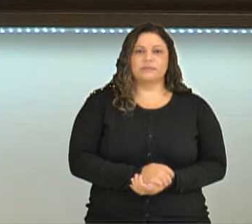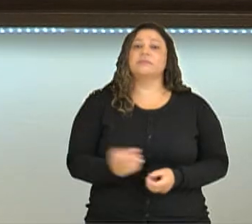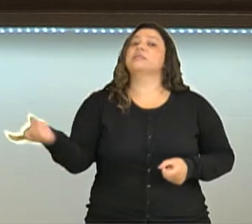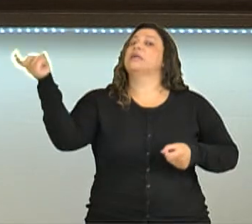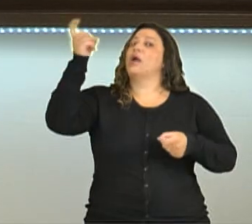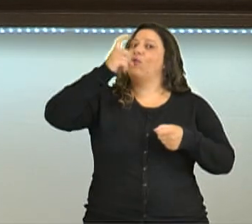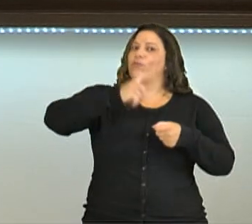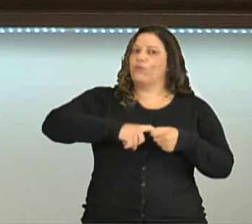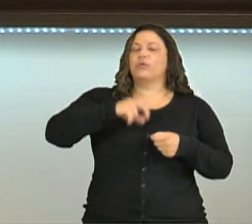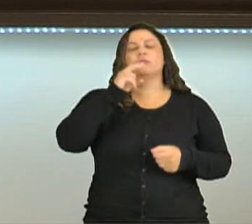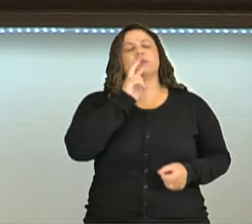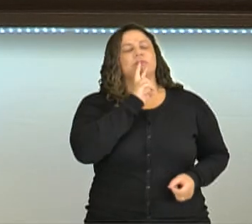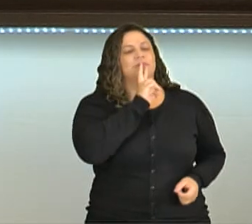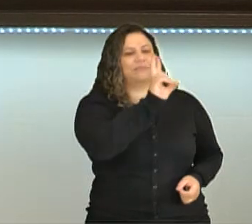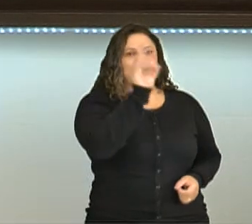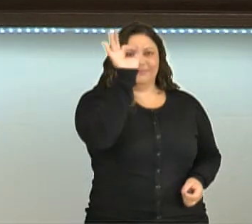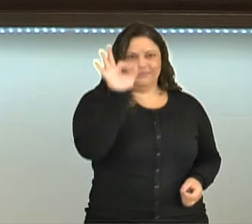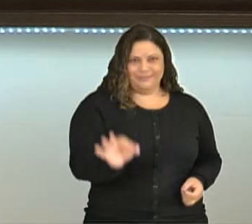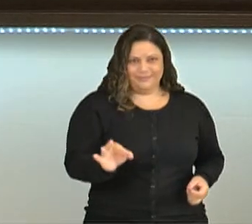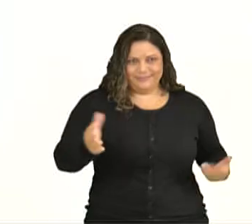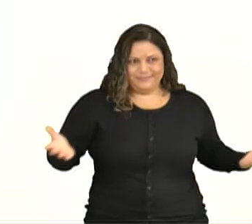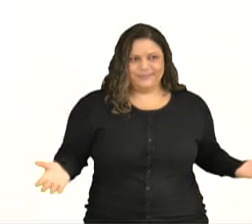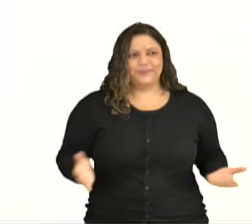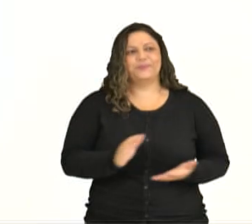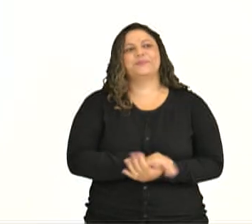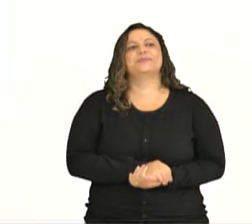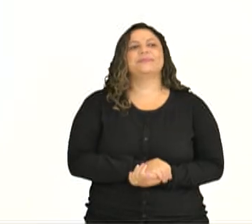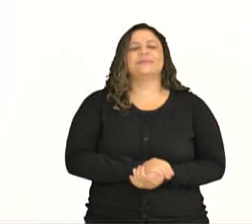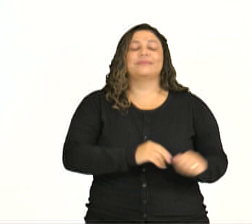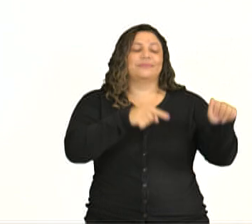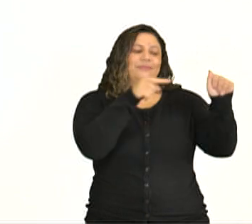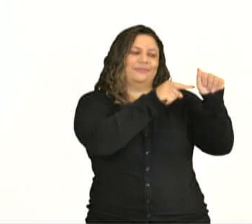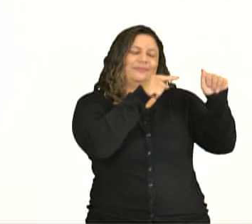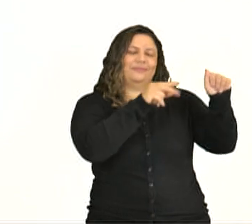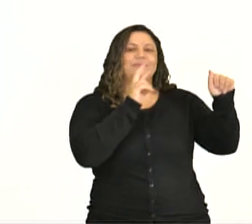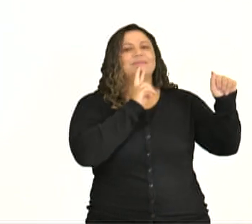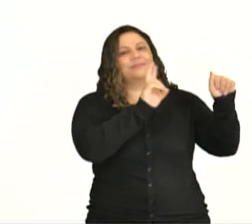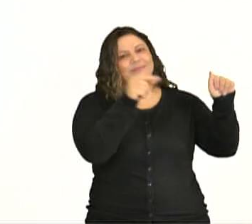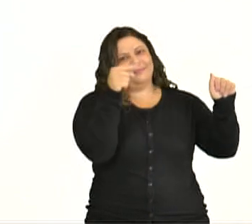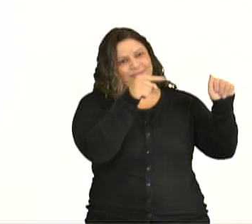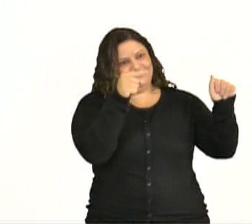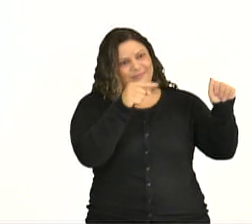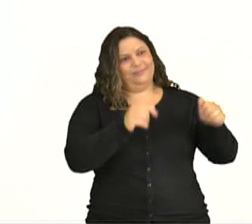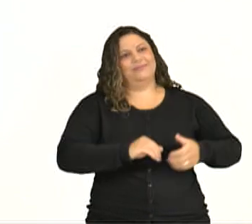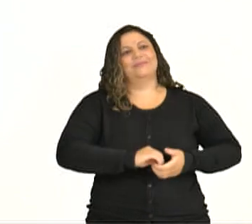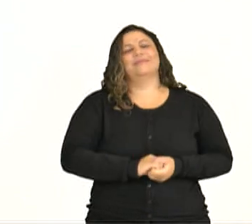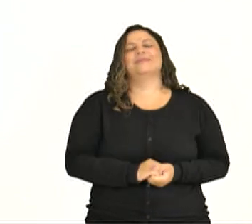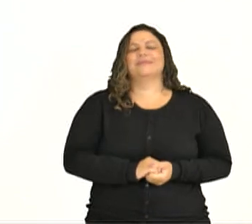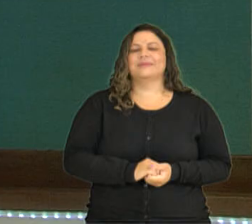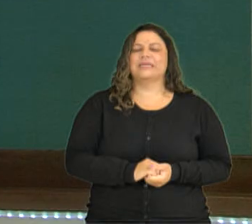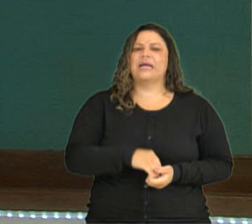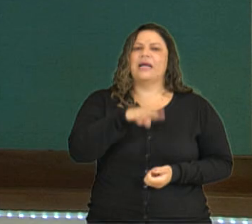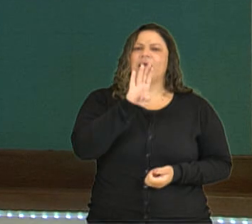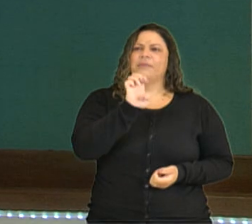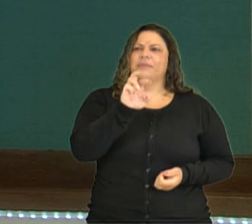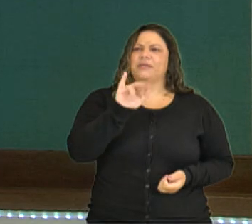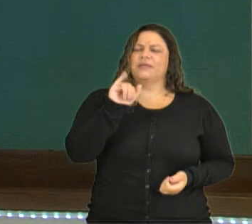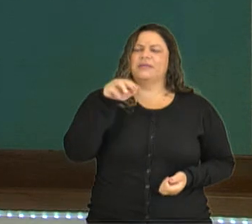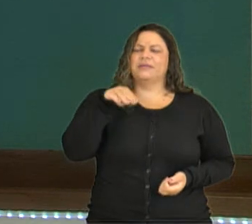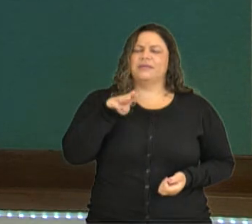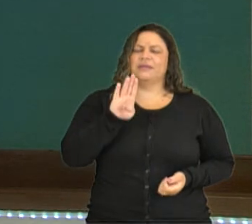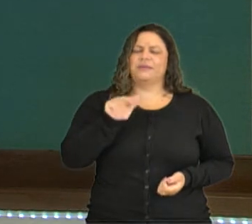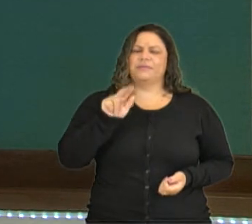Voltamos e vamos ver a resposta correta? Então, a resposta correta é a letra A, berimbau e reco-reco. Professora, mas você falou do